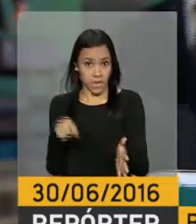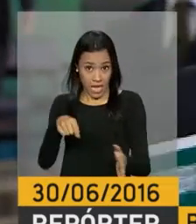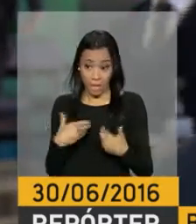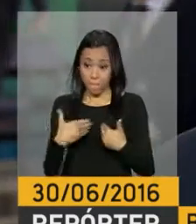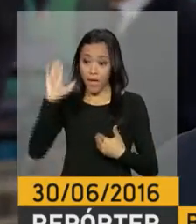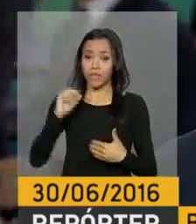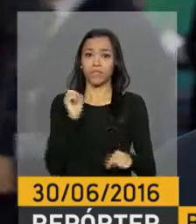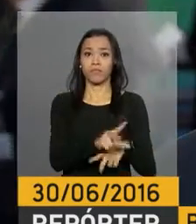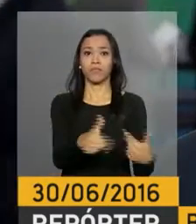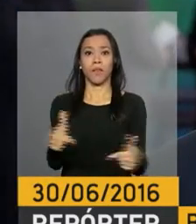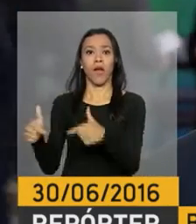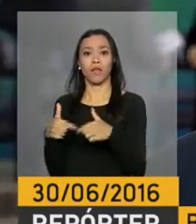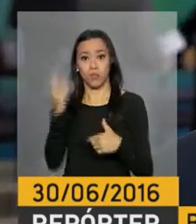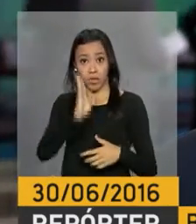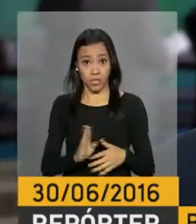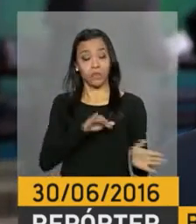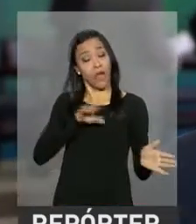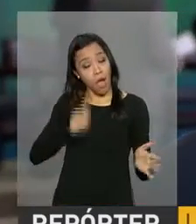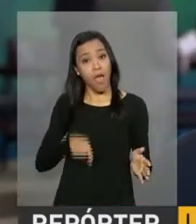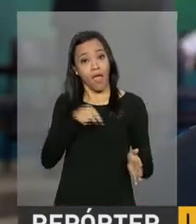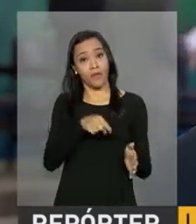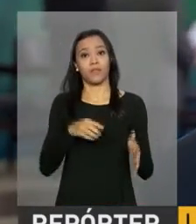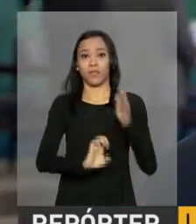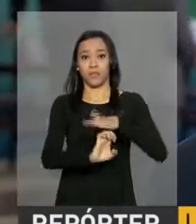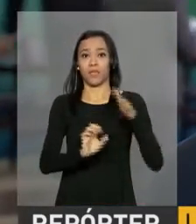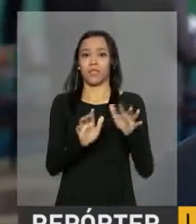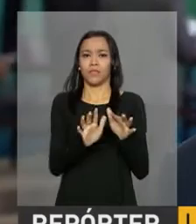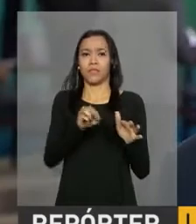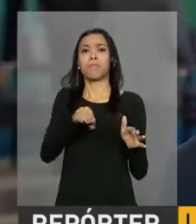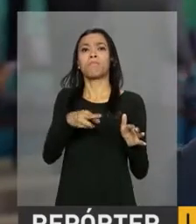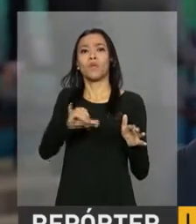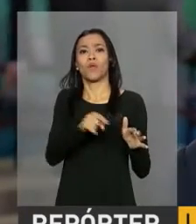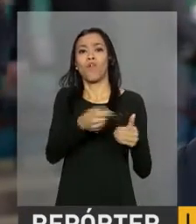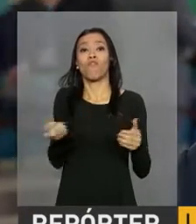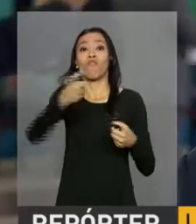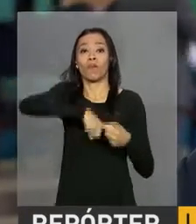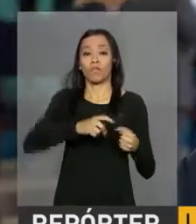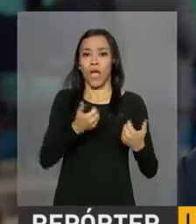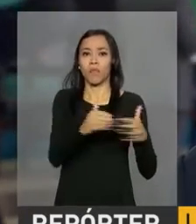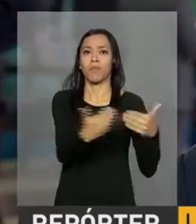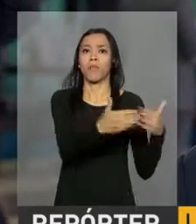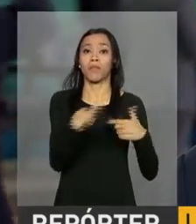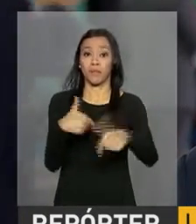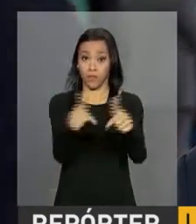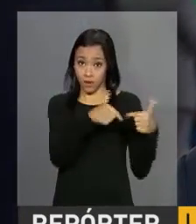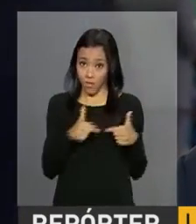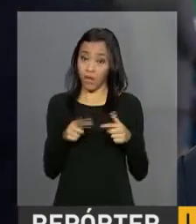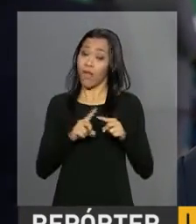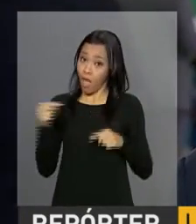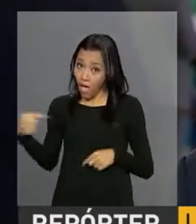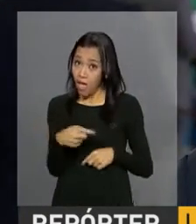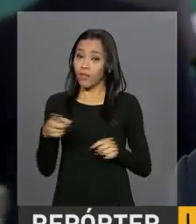Exatamente. No país. Essa que é a grande contribuição que ela pode dar, é voltar a gerar empregos, e não é só empregos, ela também é